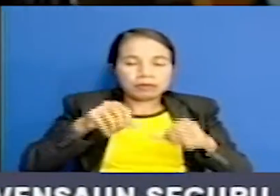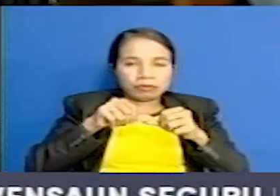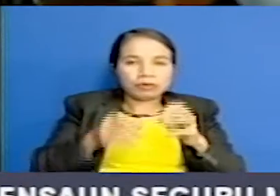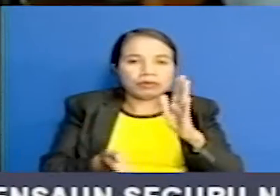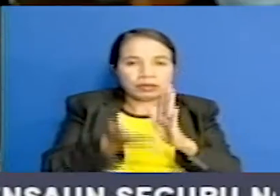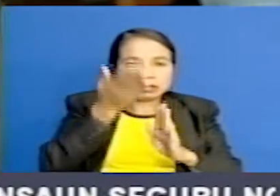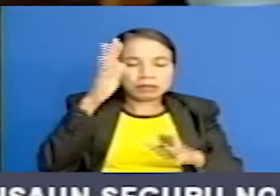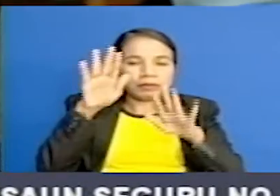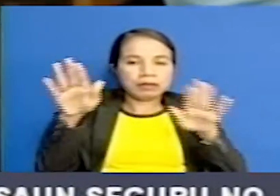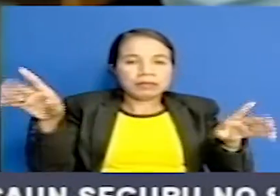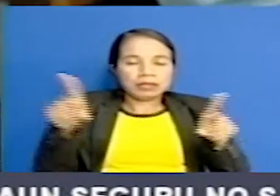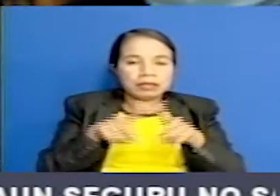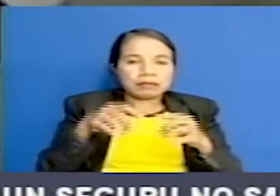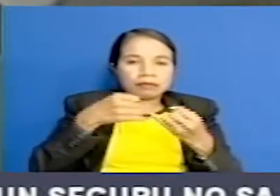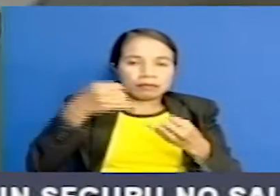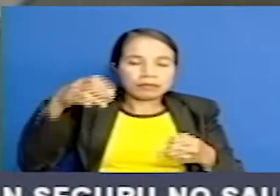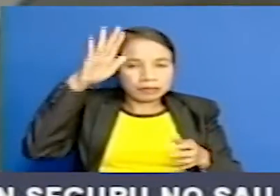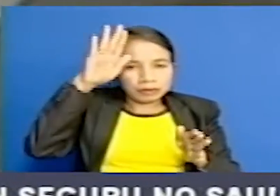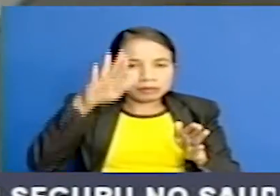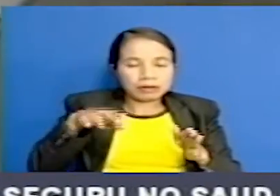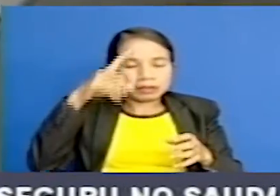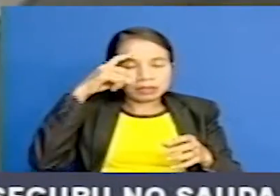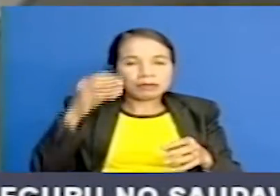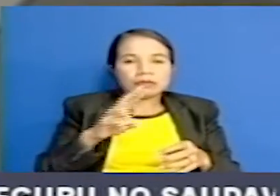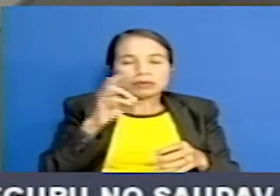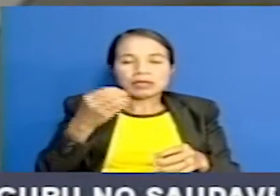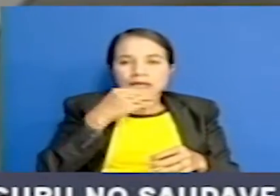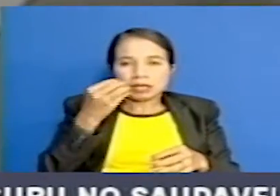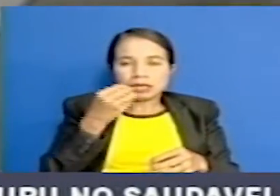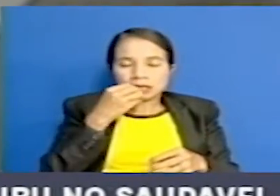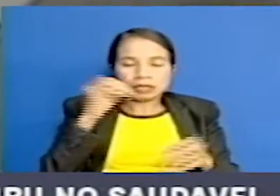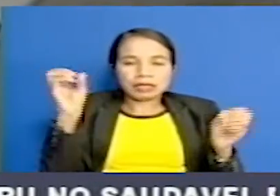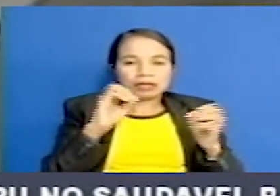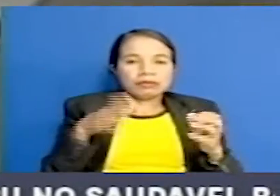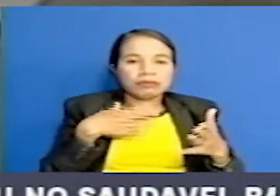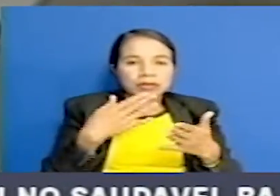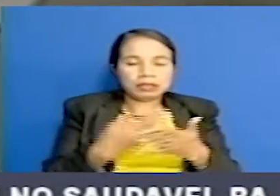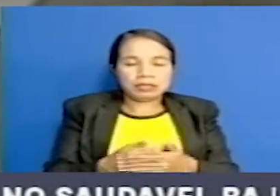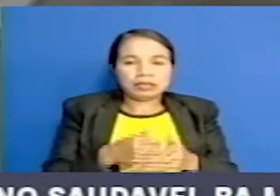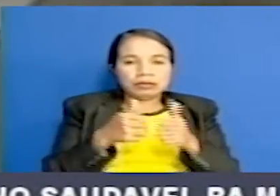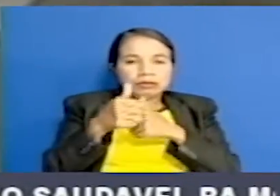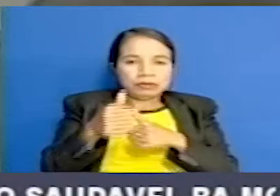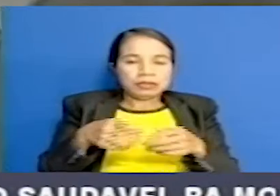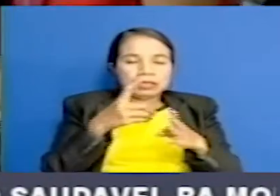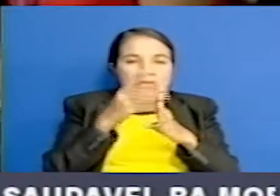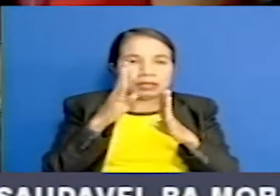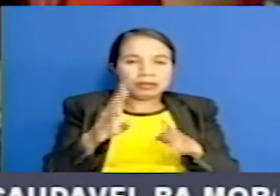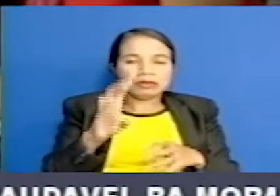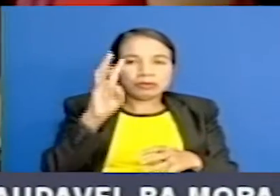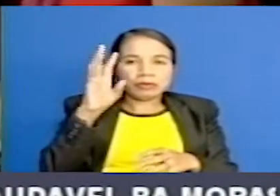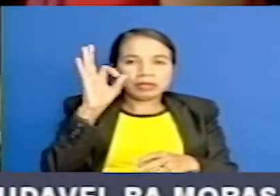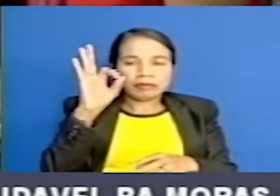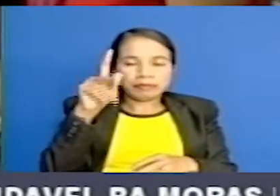as balabaric, canessan crecas no badak, também consumo hahang la ho variedade. Tuir, adjunto diretor